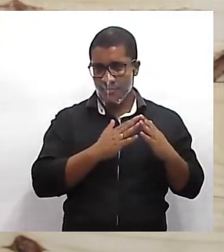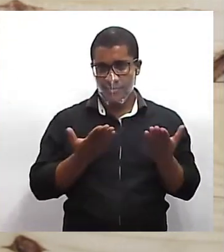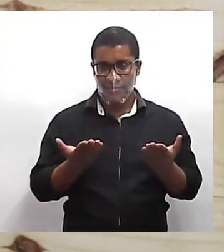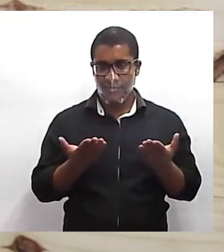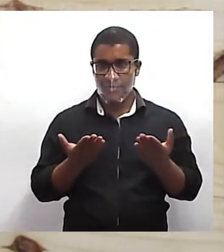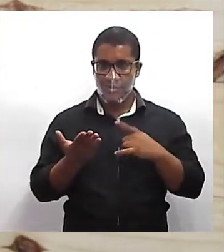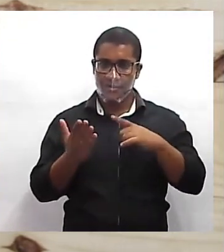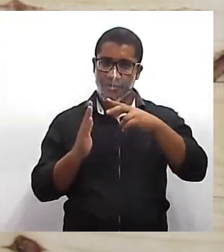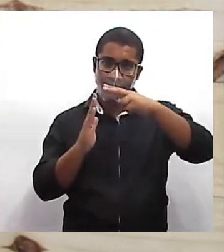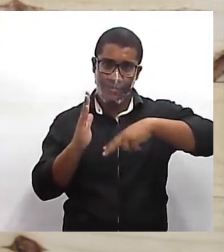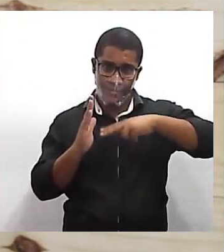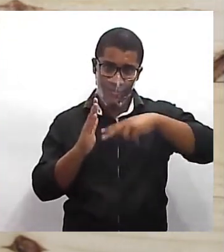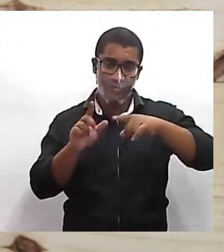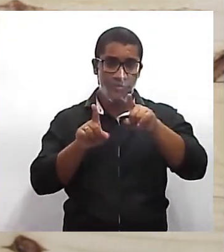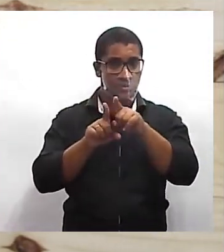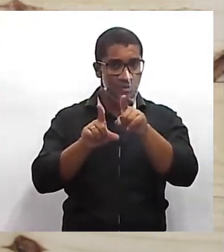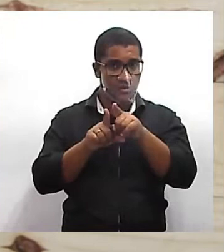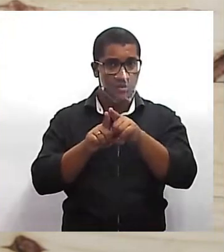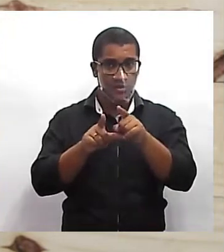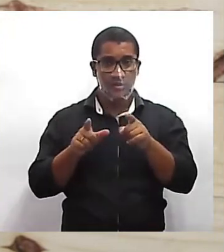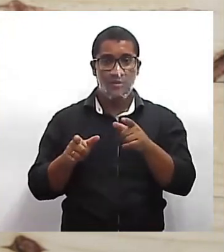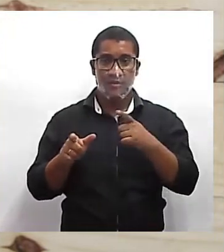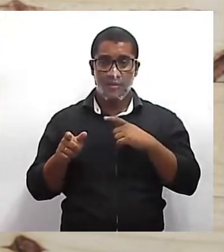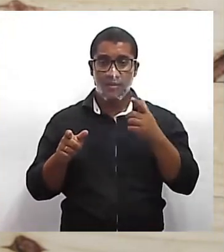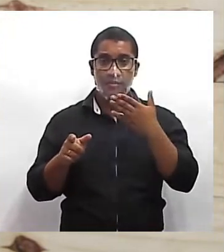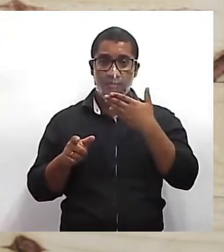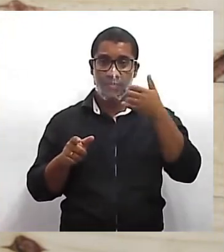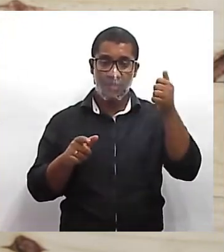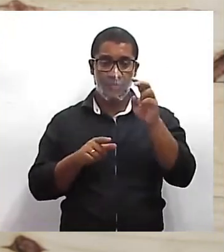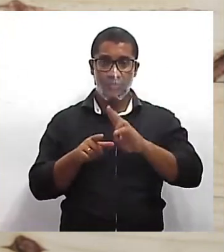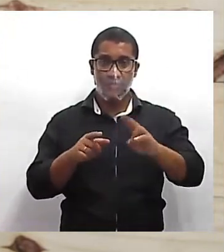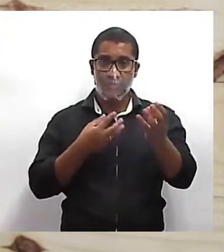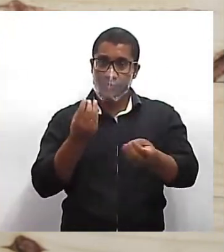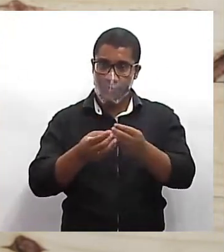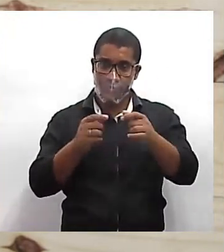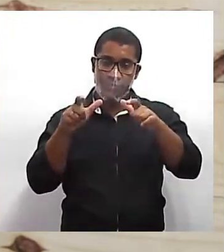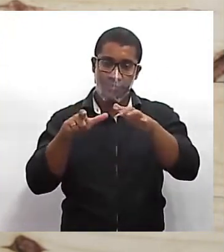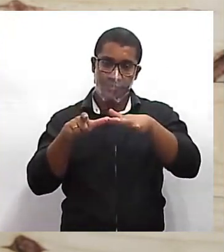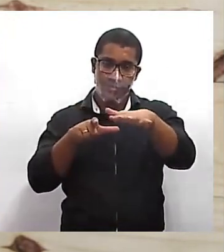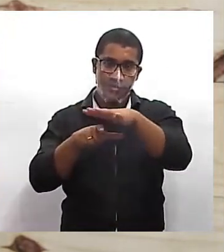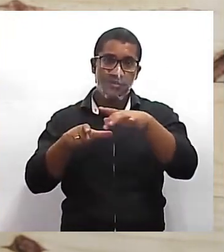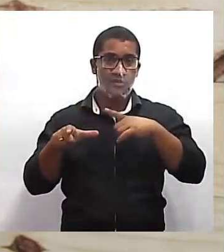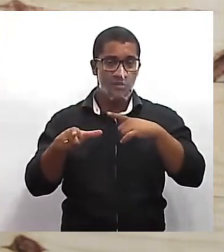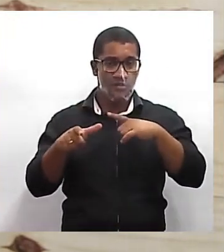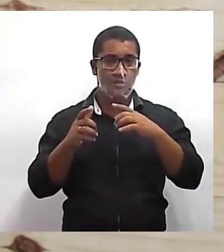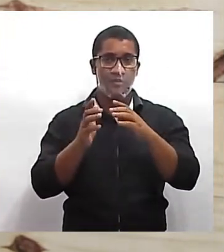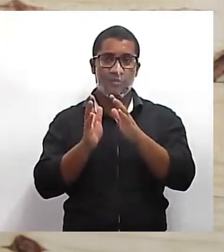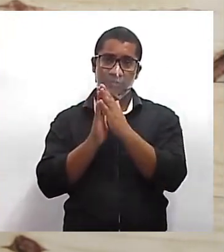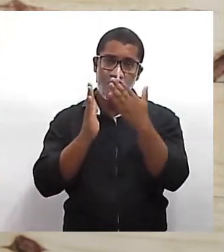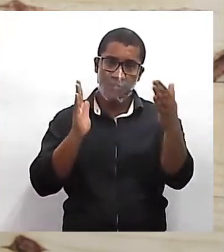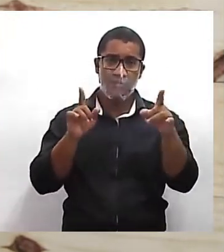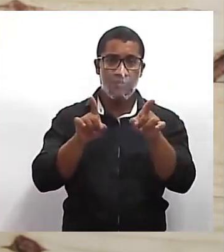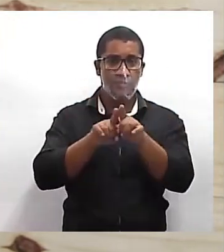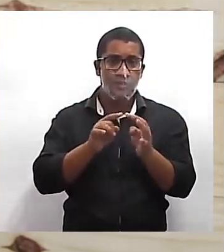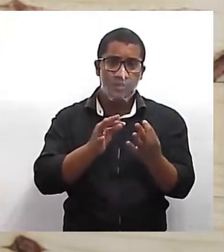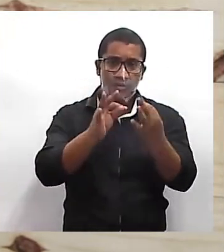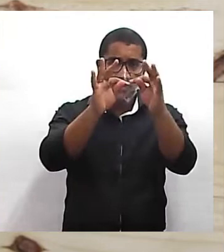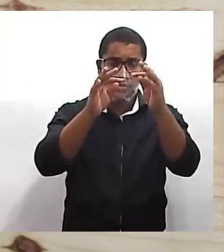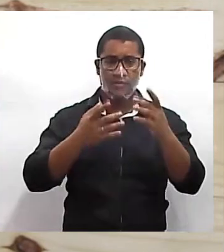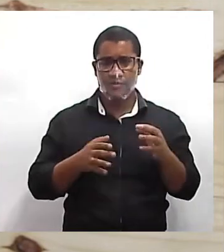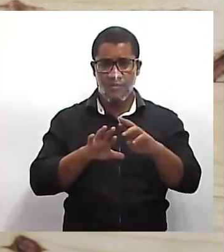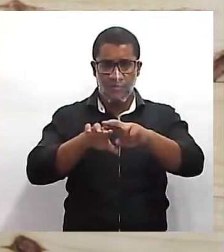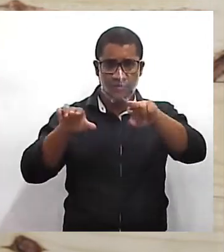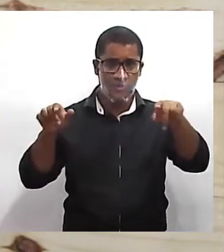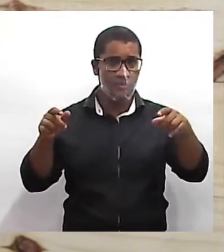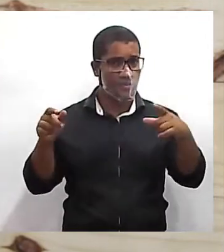de dinamização desses espaços, os quais integram diversos recursos bibliográficos, tecnológicos e midiáticos. Ou seja,